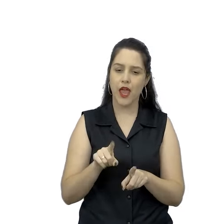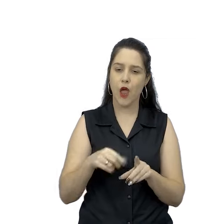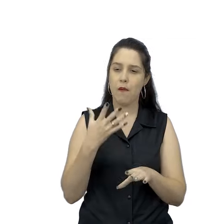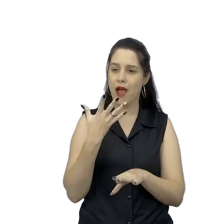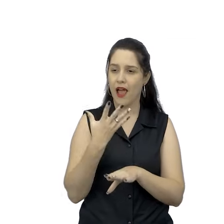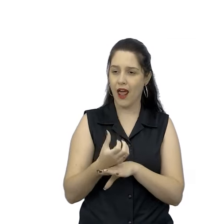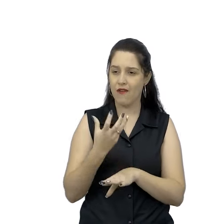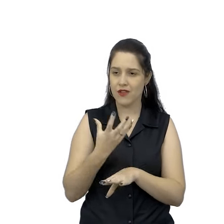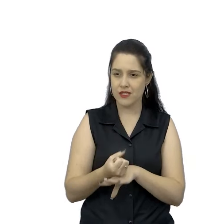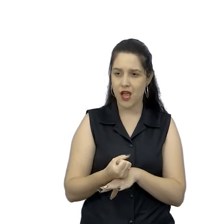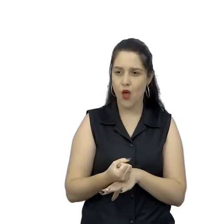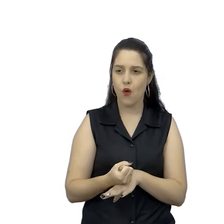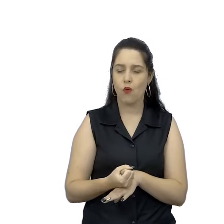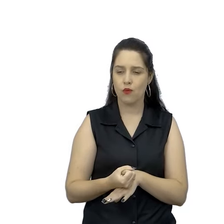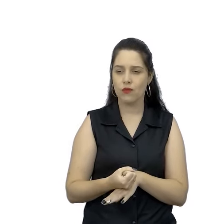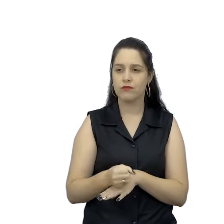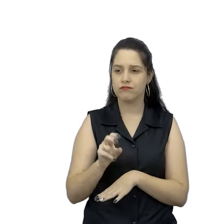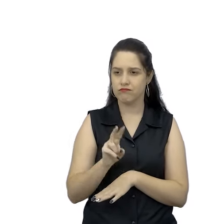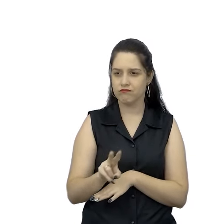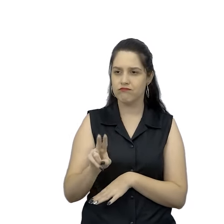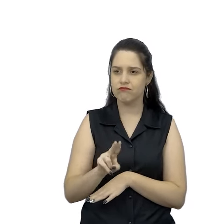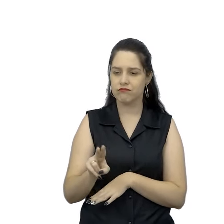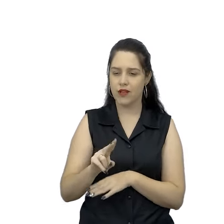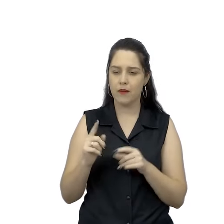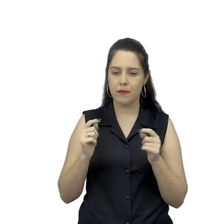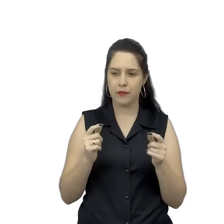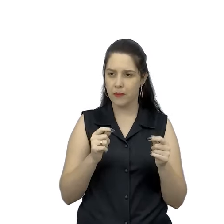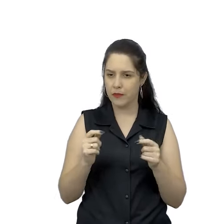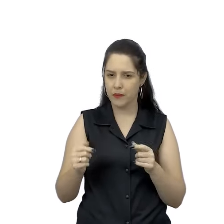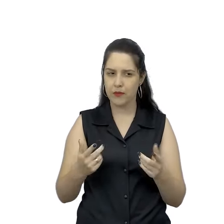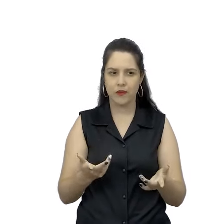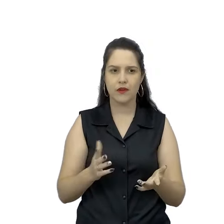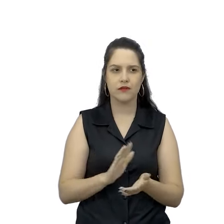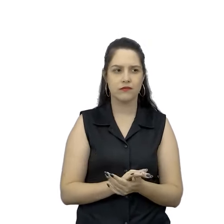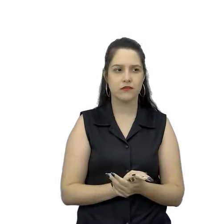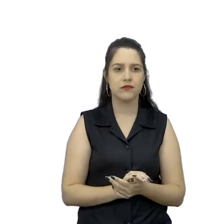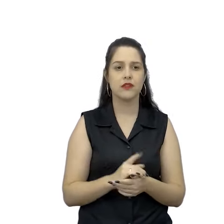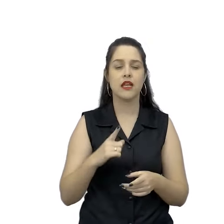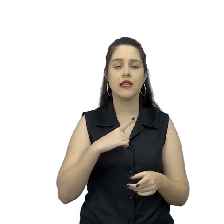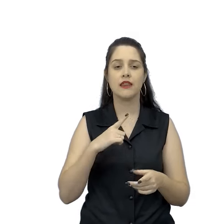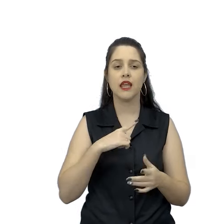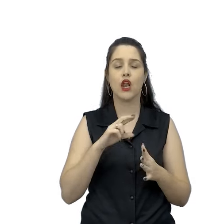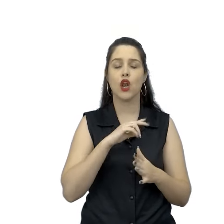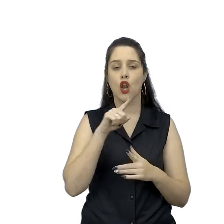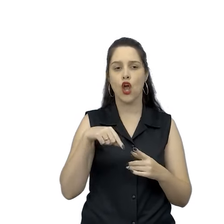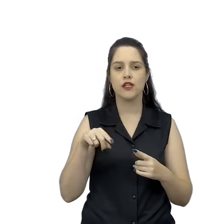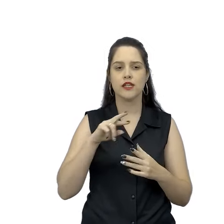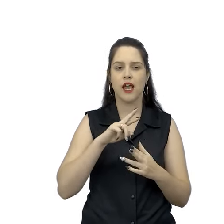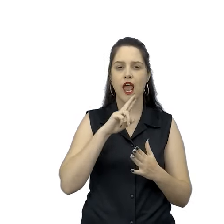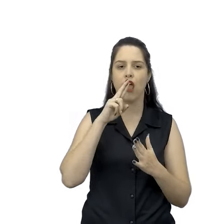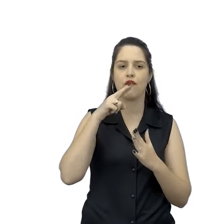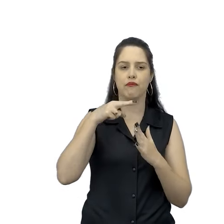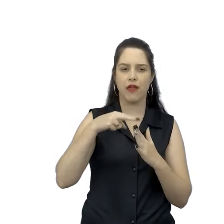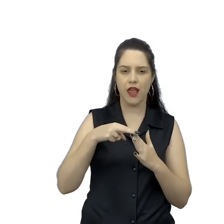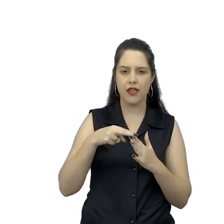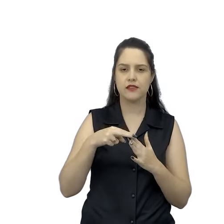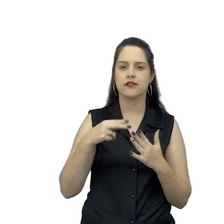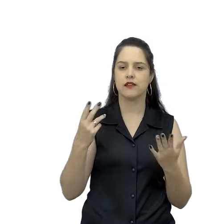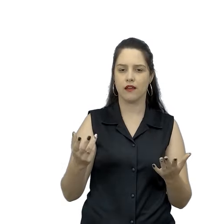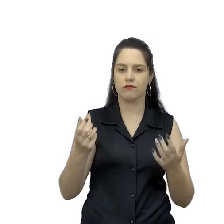gravação e eu agradeço a todos. Bom, aqui estão também as nossas referências, né? Onde nos